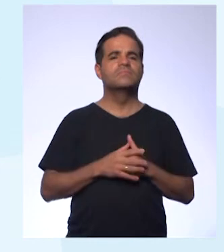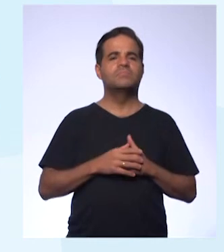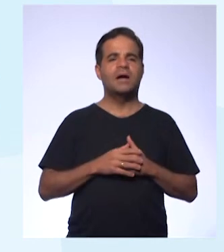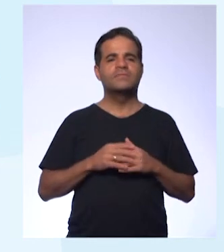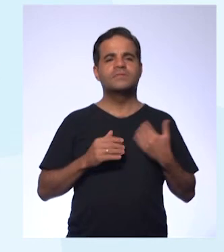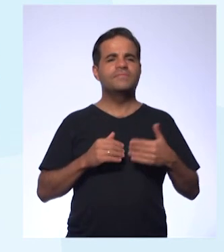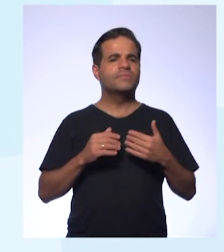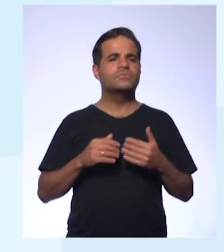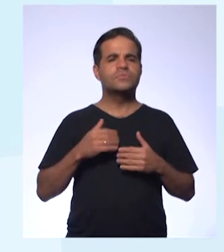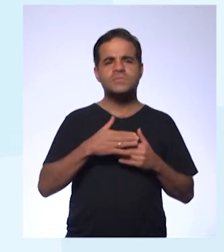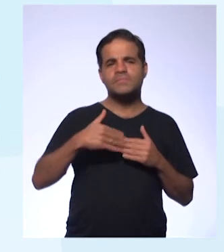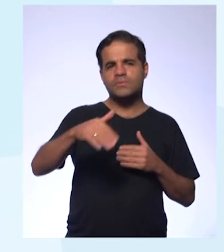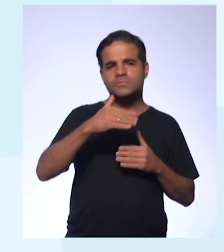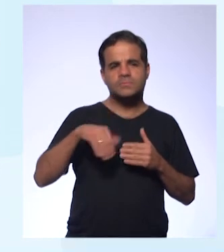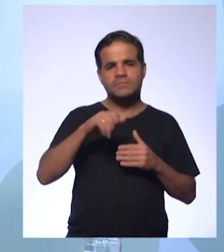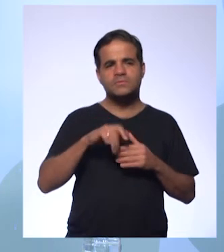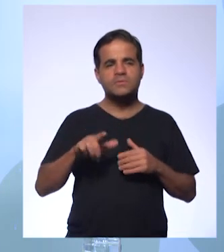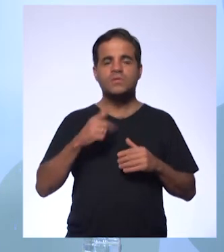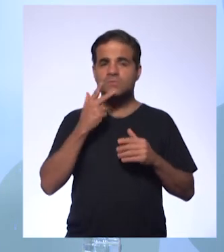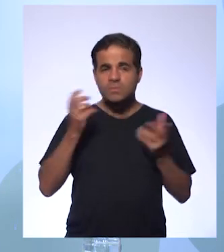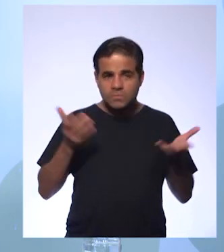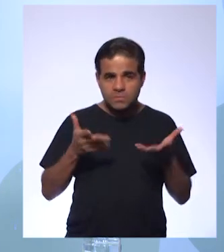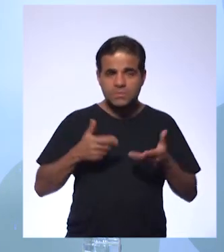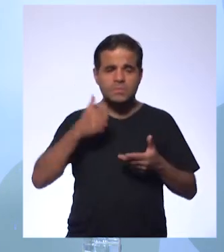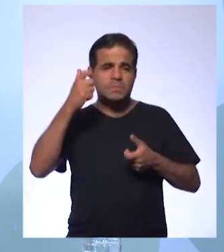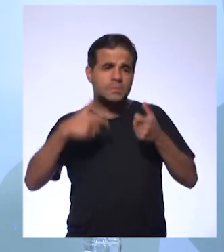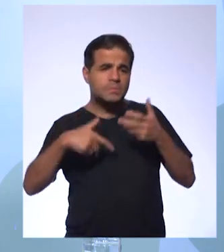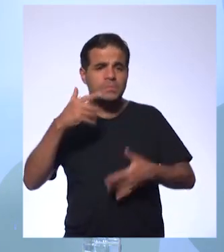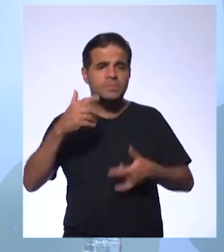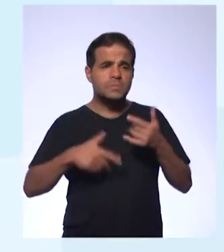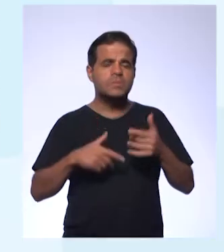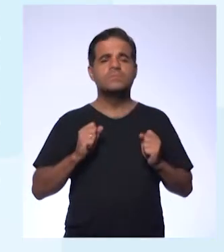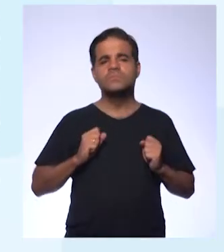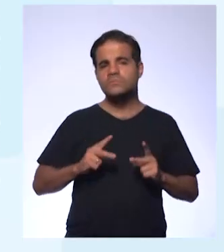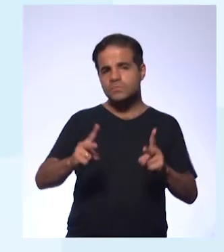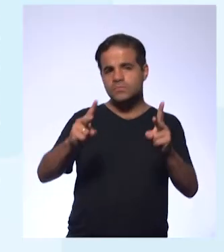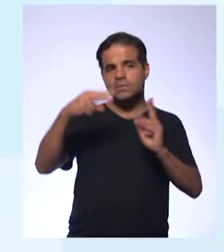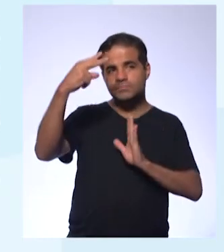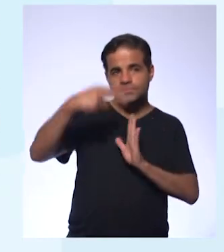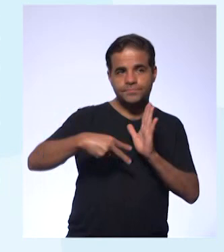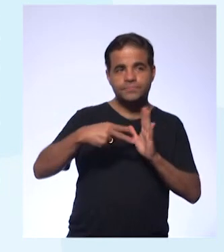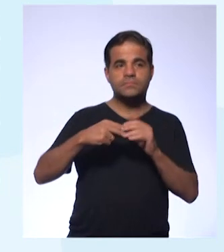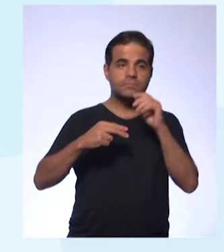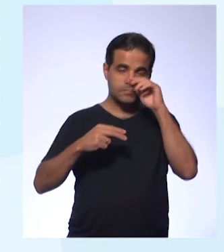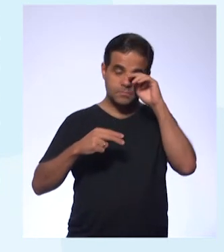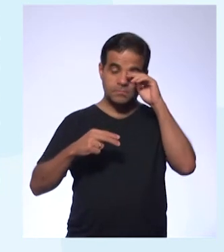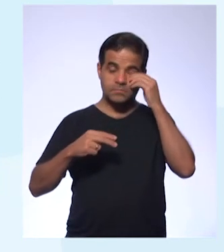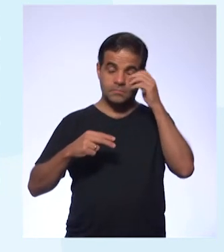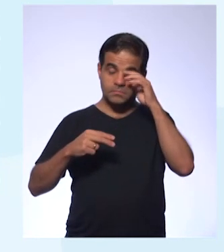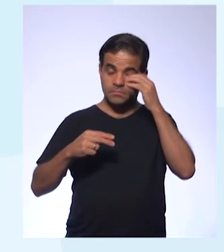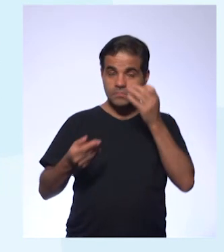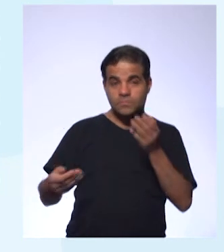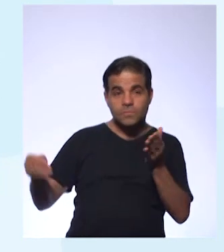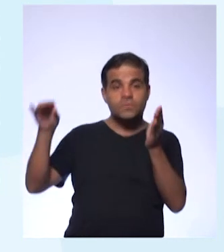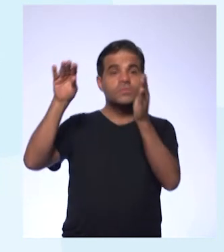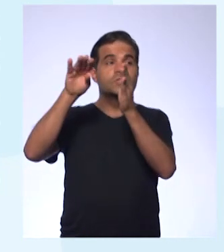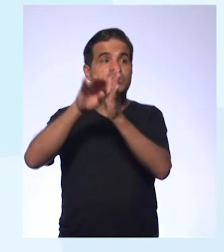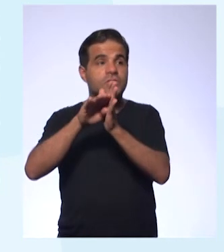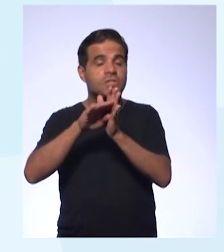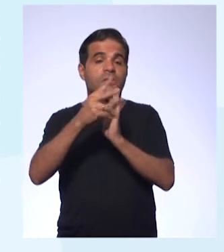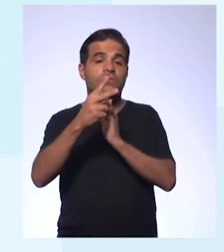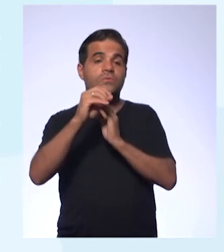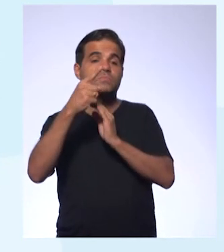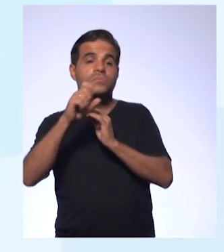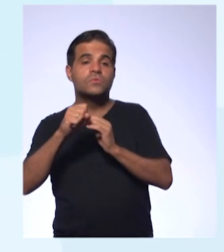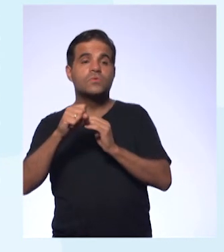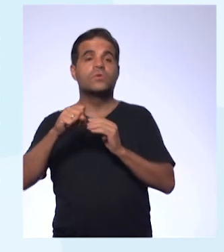tenha positivo, mas vamos ficar com o positivo por enquanto. Vamos continuar a leitura, então. Quando a gente chega em 2018, com